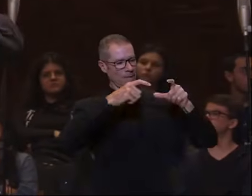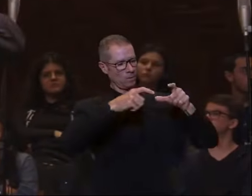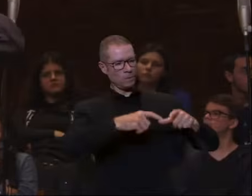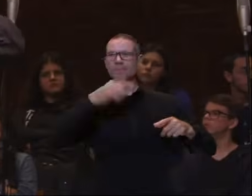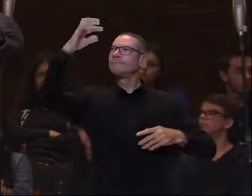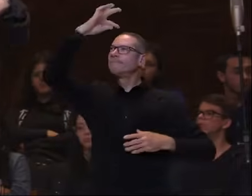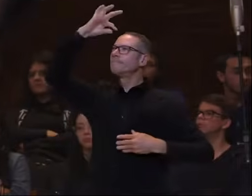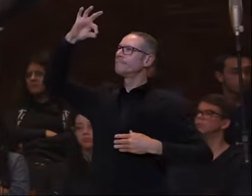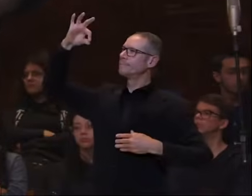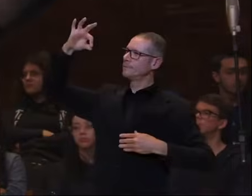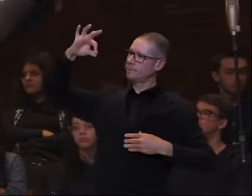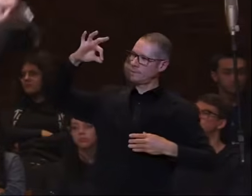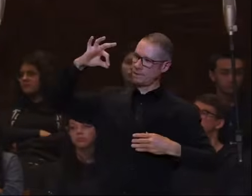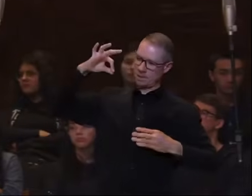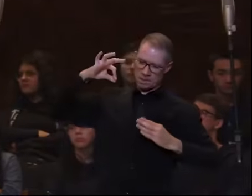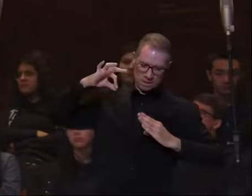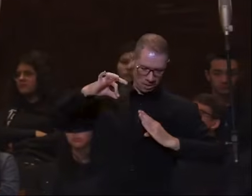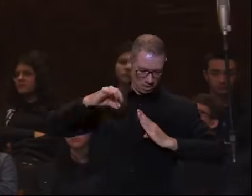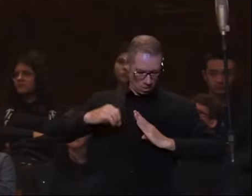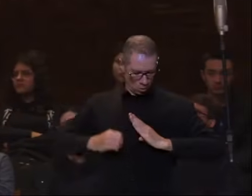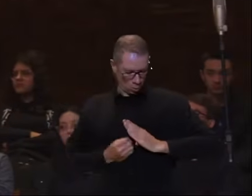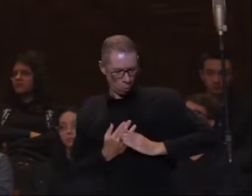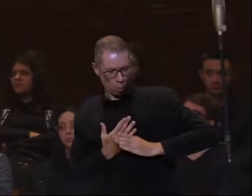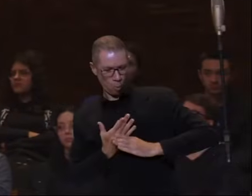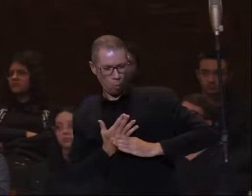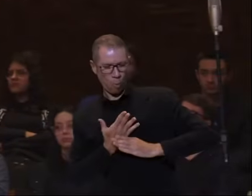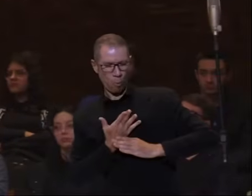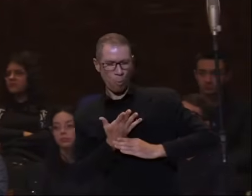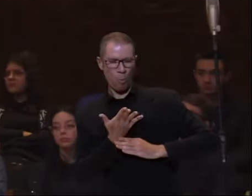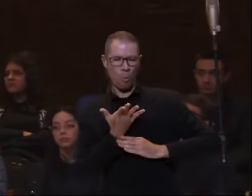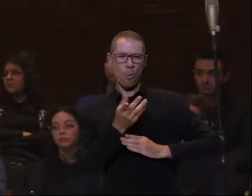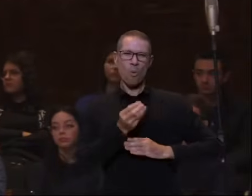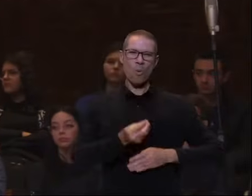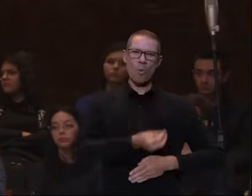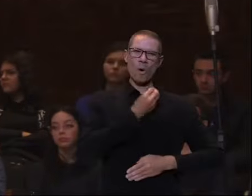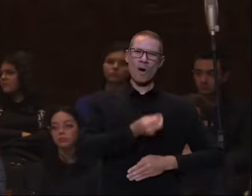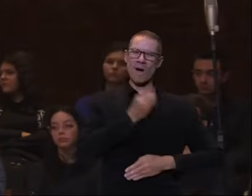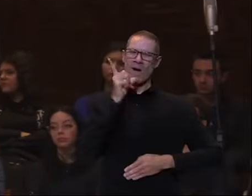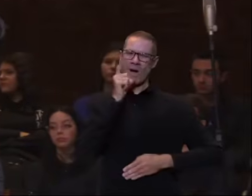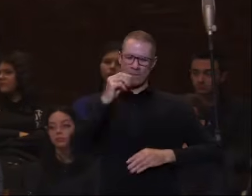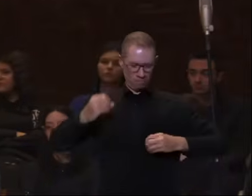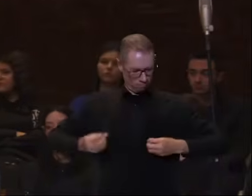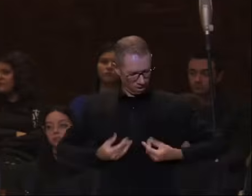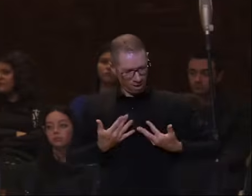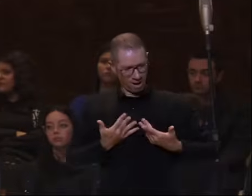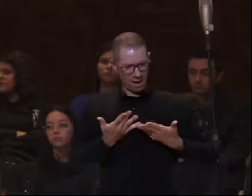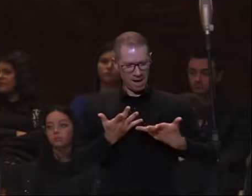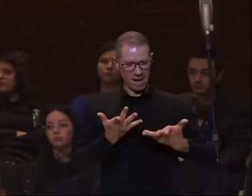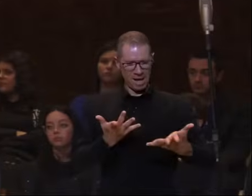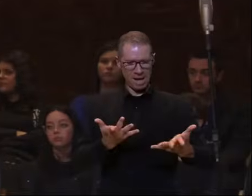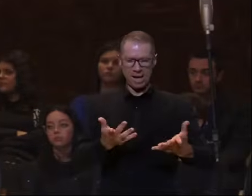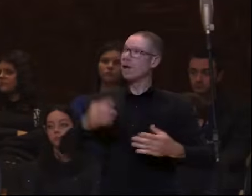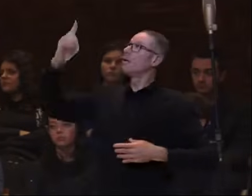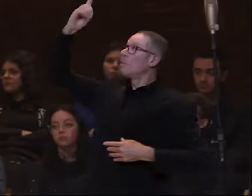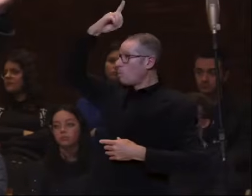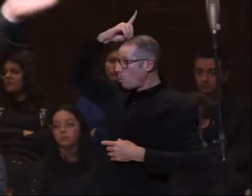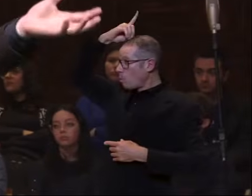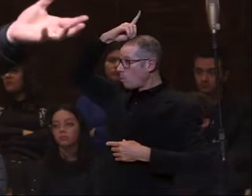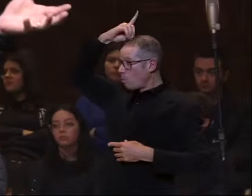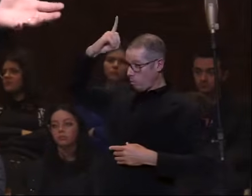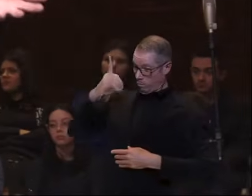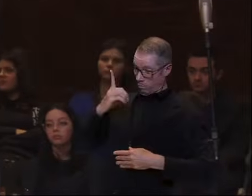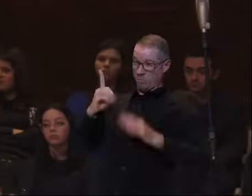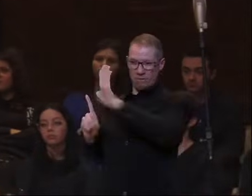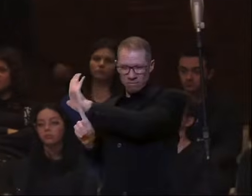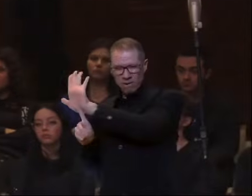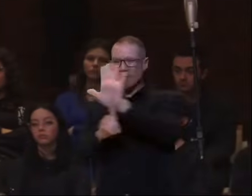o Espírito flui de dentro de nós como águas vivas, o lugar onde os dons se manifestam, o lugar